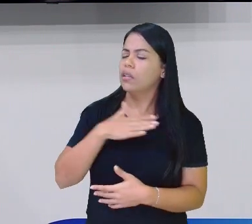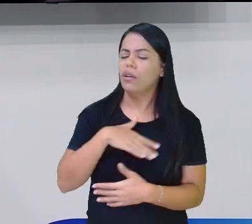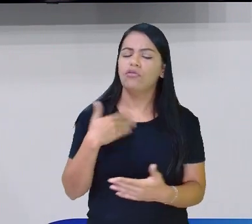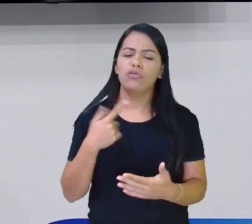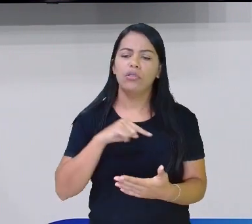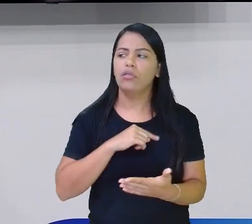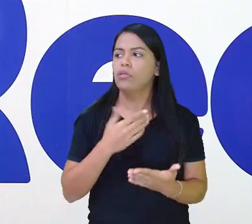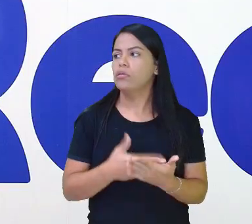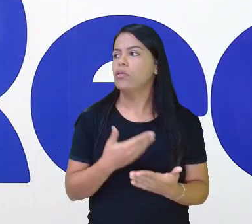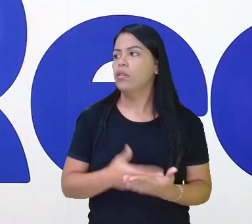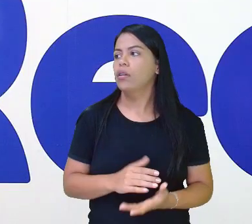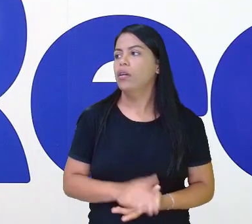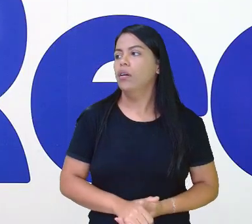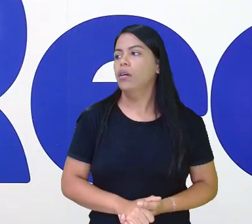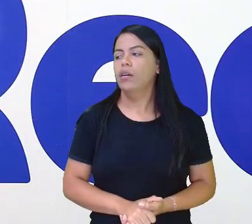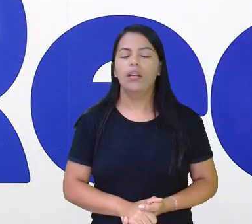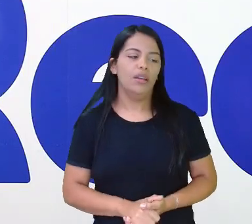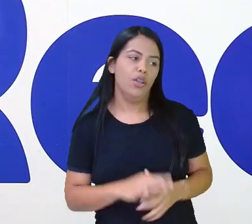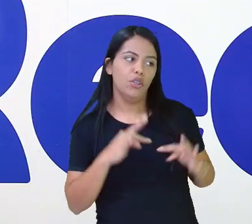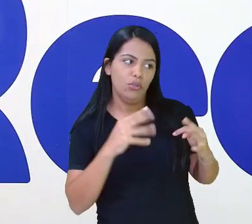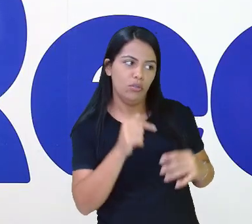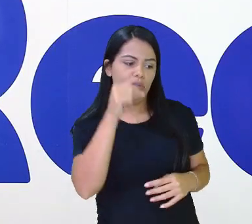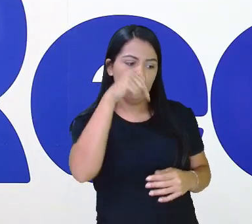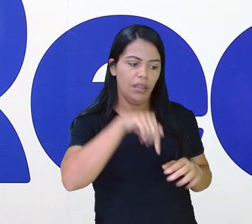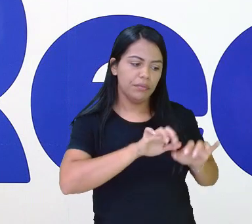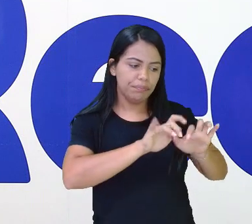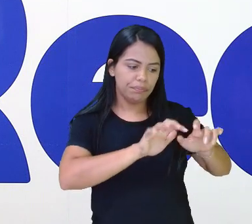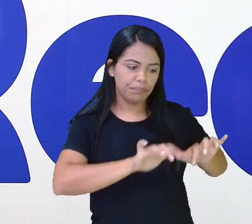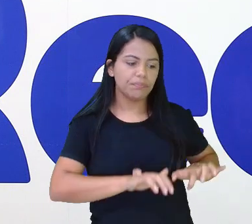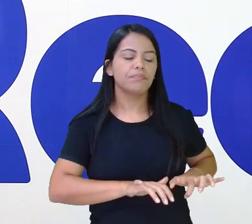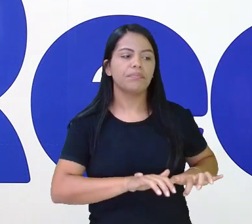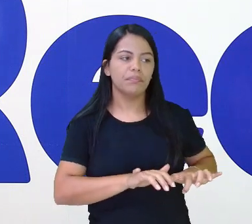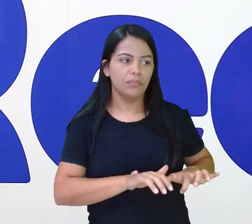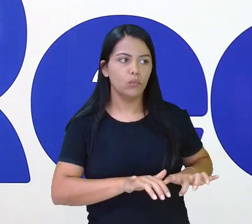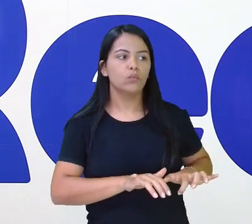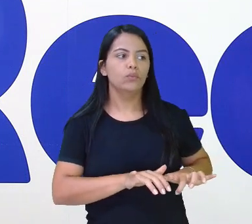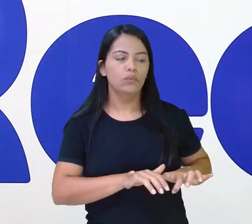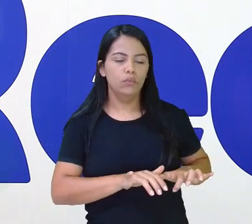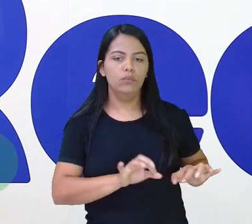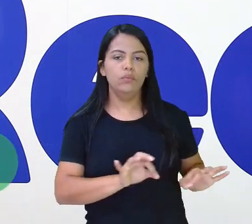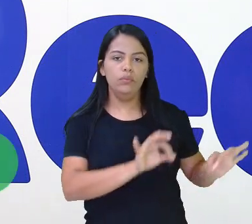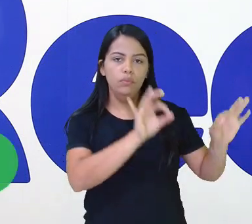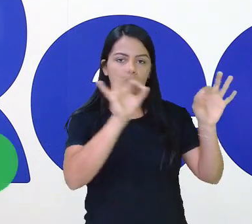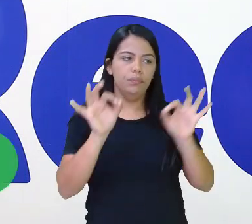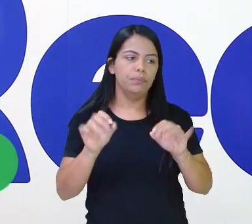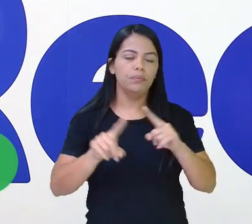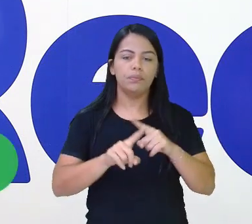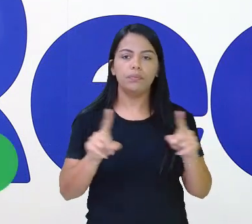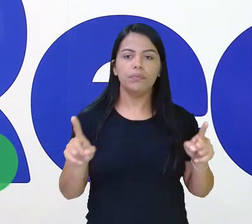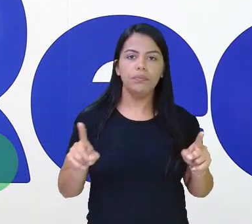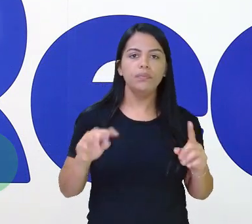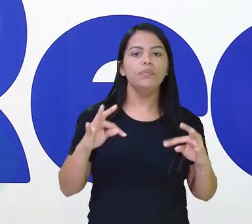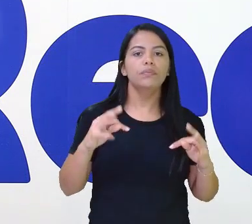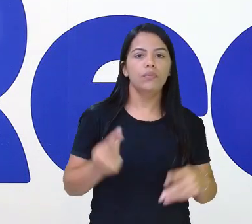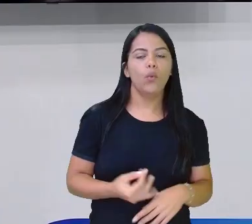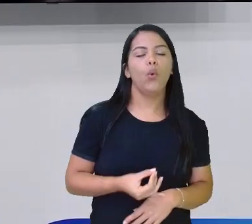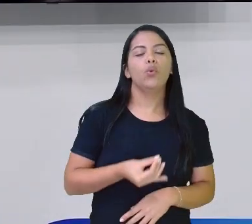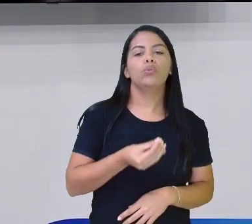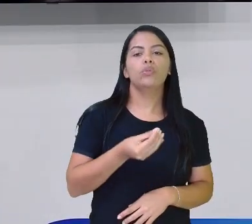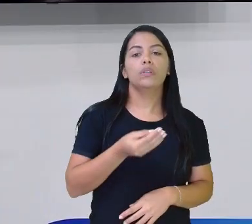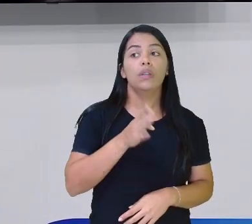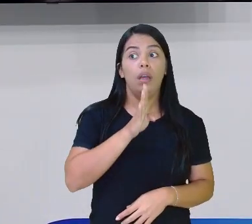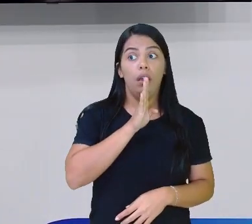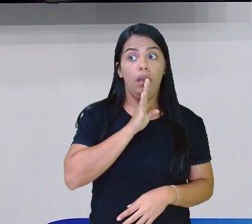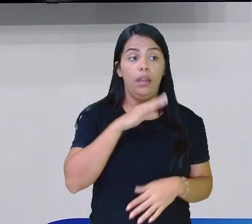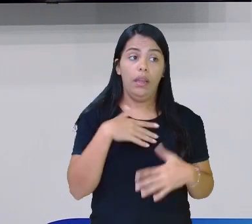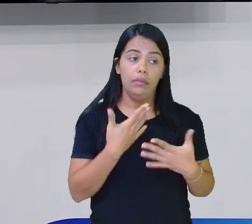da aula? Eles estão por aqui acompanhando, mas aí hoje eles estão caladinhos por aqui, mas estão acompanhando sim. Estão acompanhando, né? Porque esse